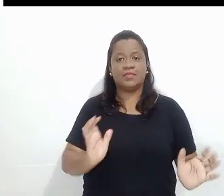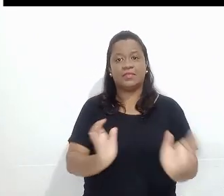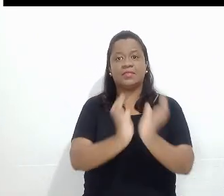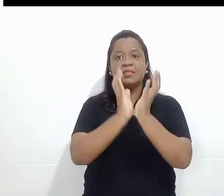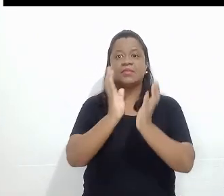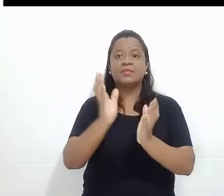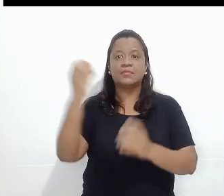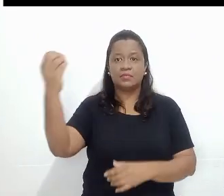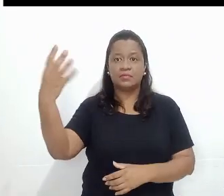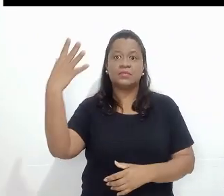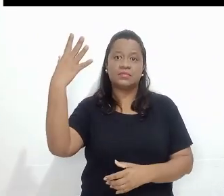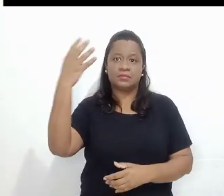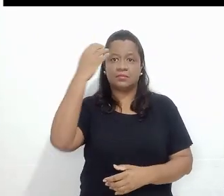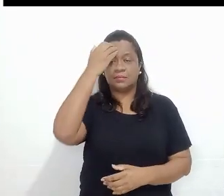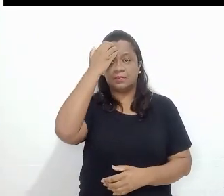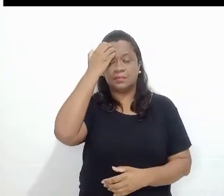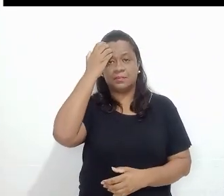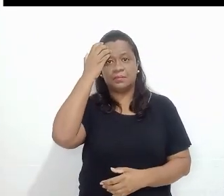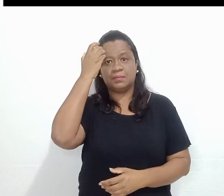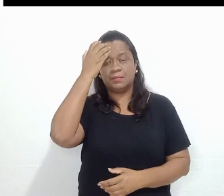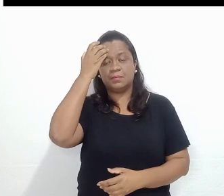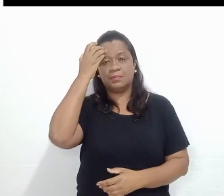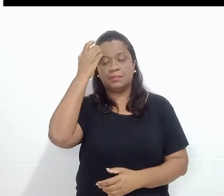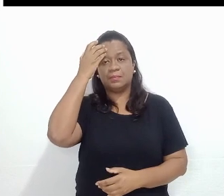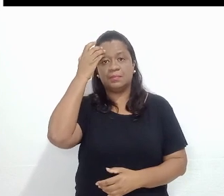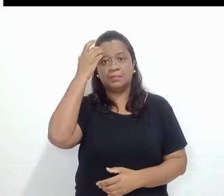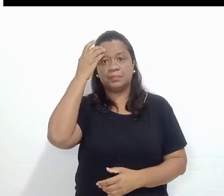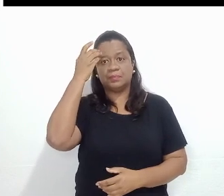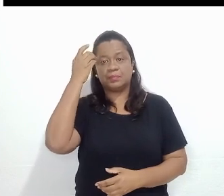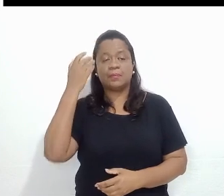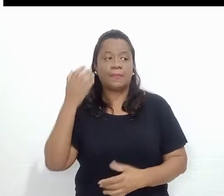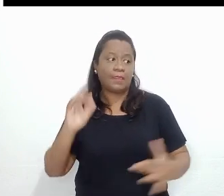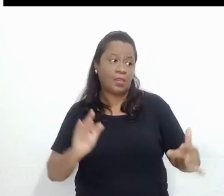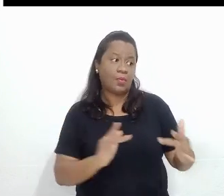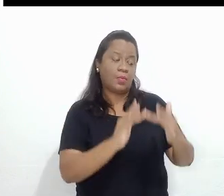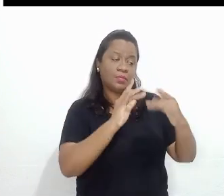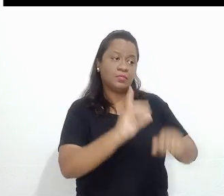reporta diretamente ao diretor de fotografia.